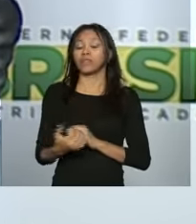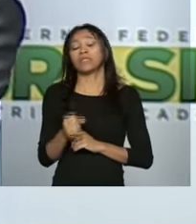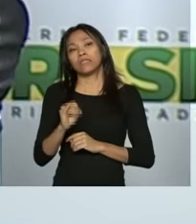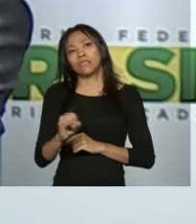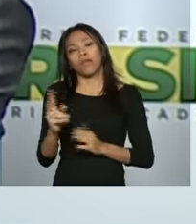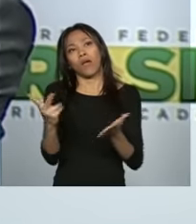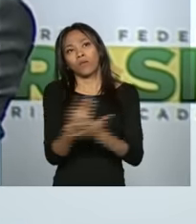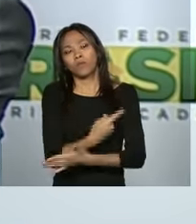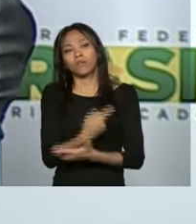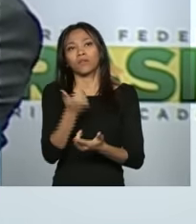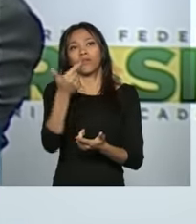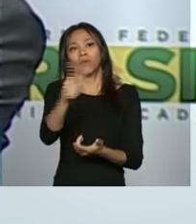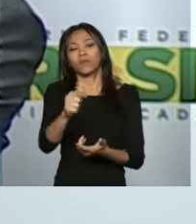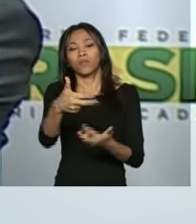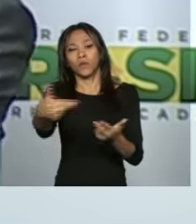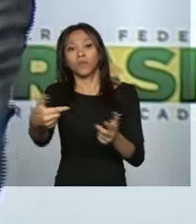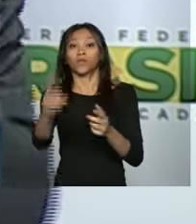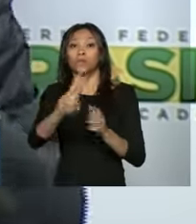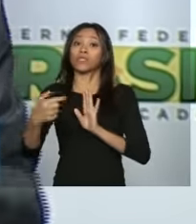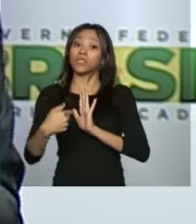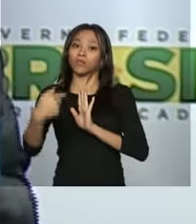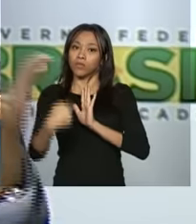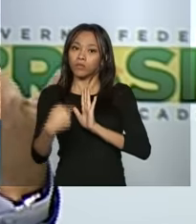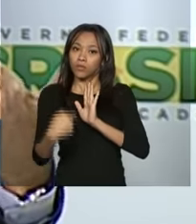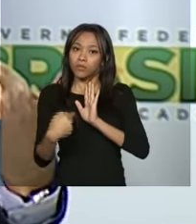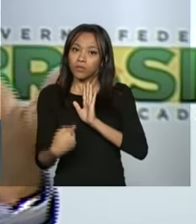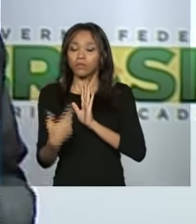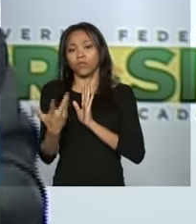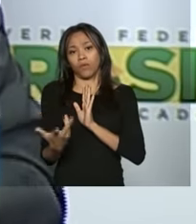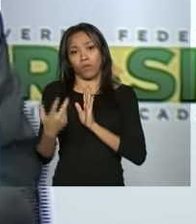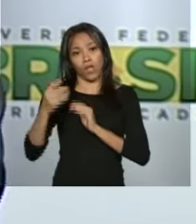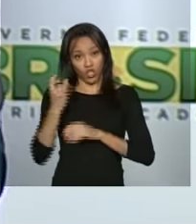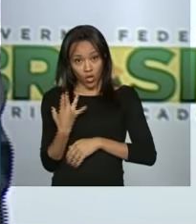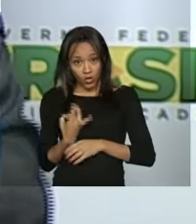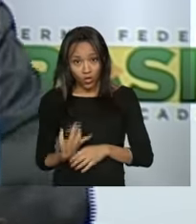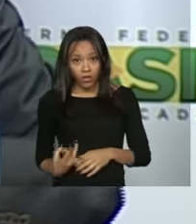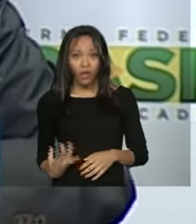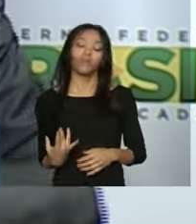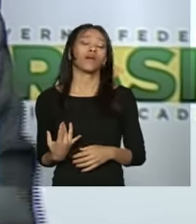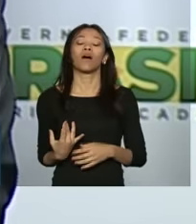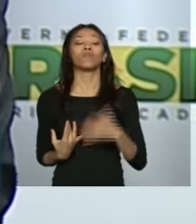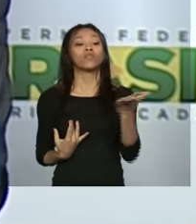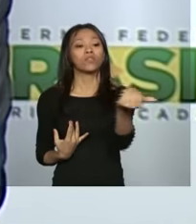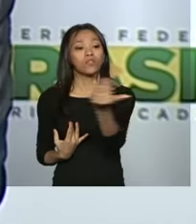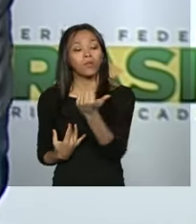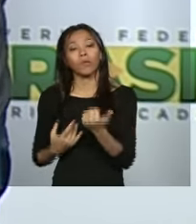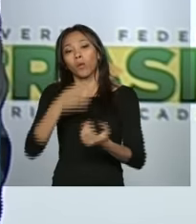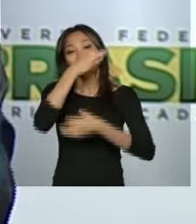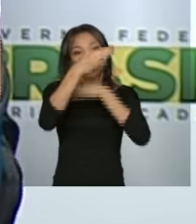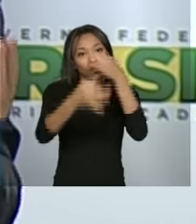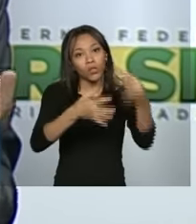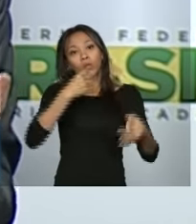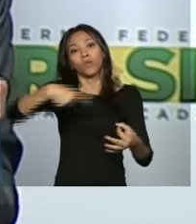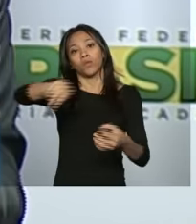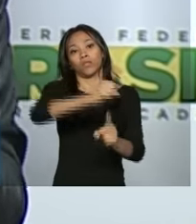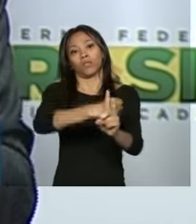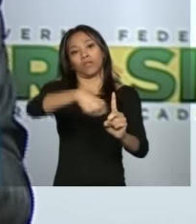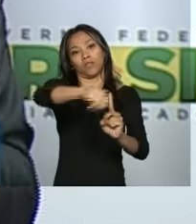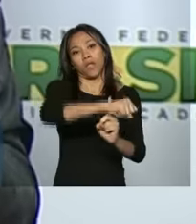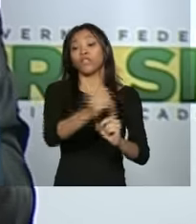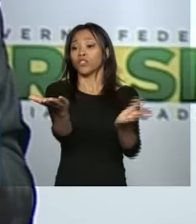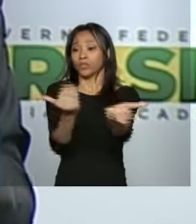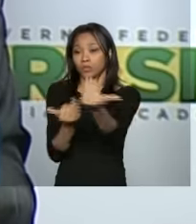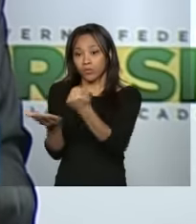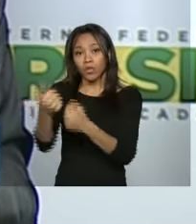aquele e aquela outra característica Clínica usa outra e nós não definimos sozinho nós envolvemos as sociedades de especialistas Como eu disse é uma avaliação